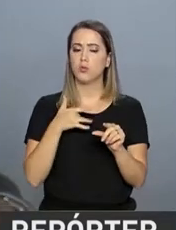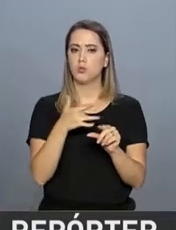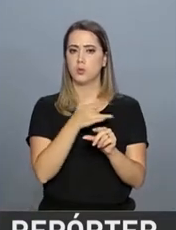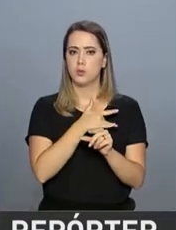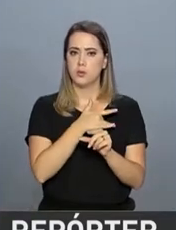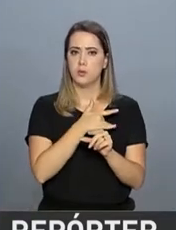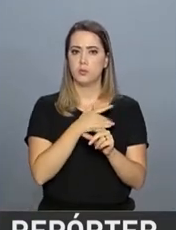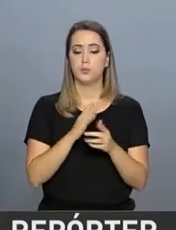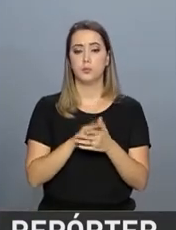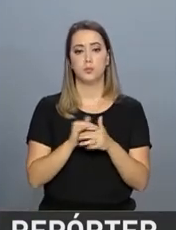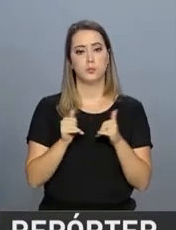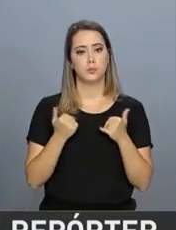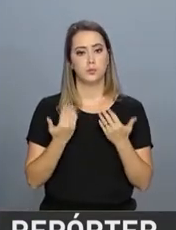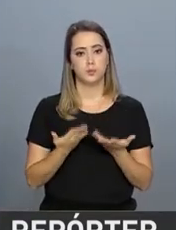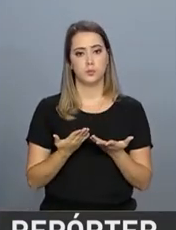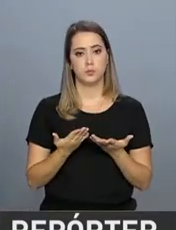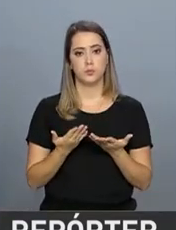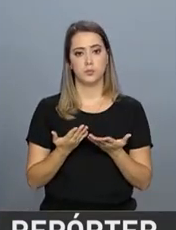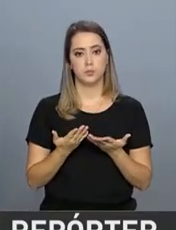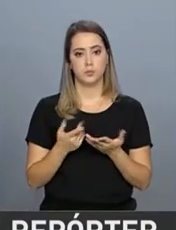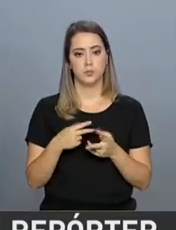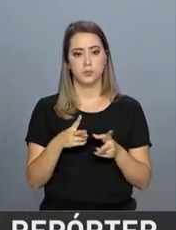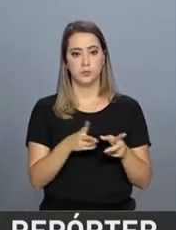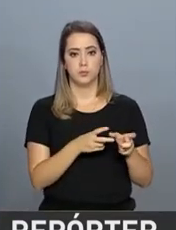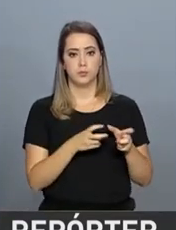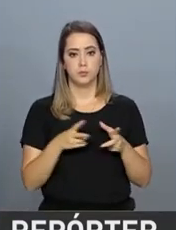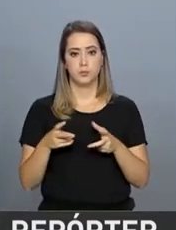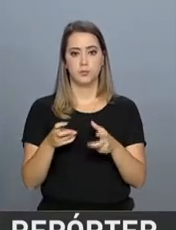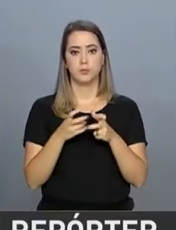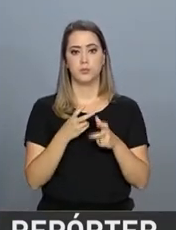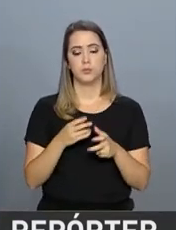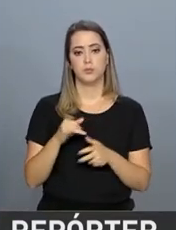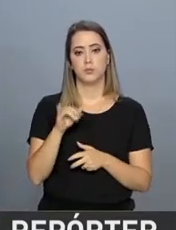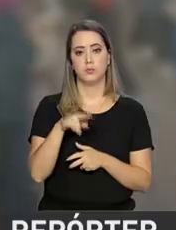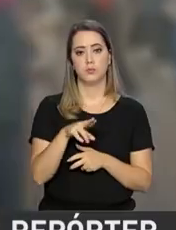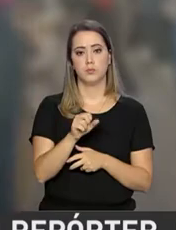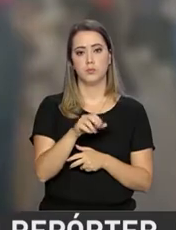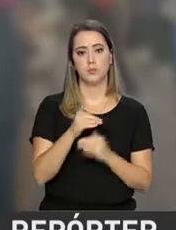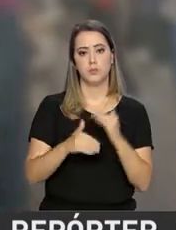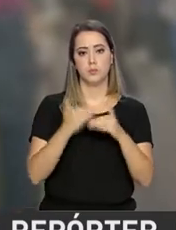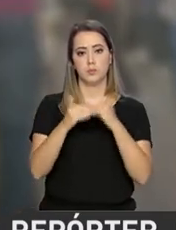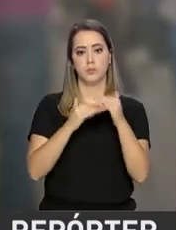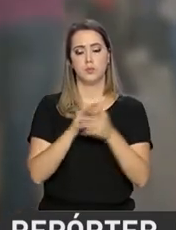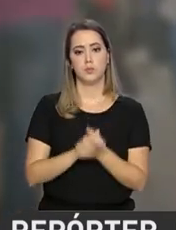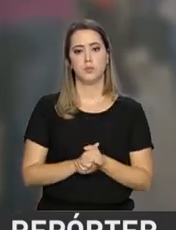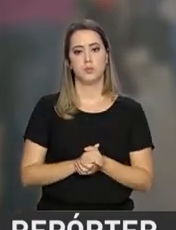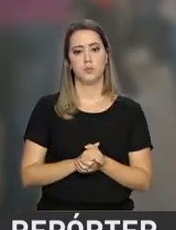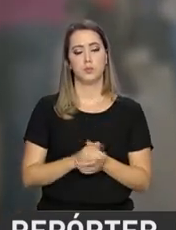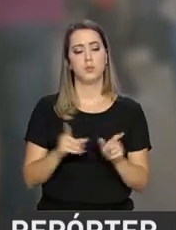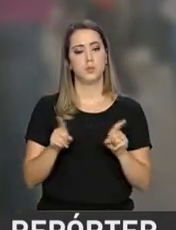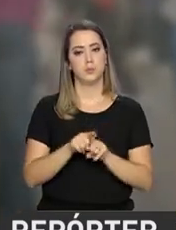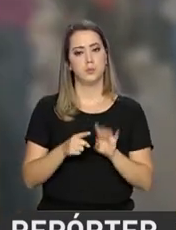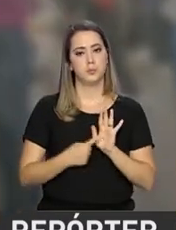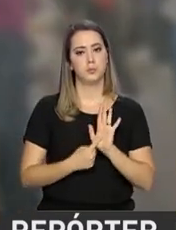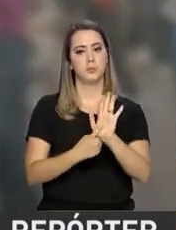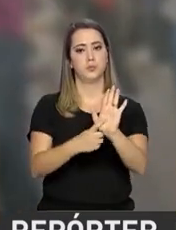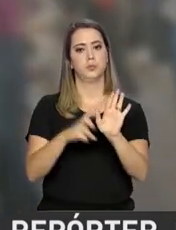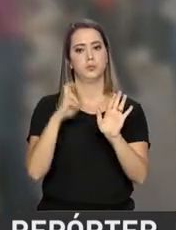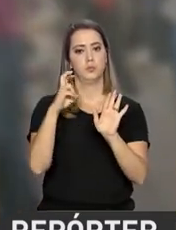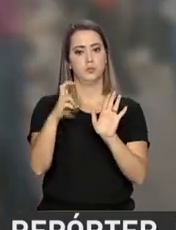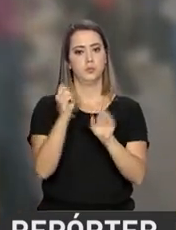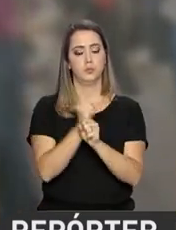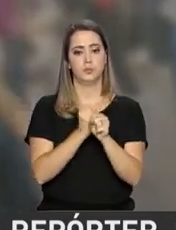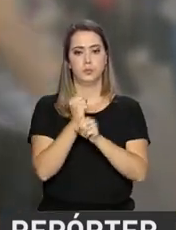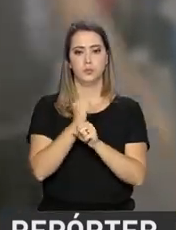despesa então se percebe que cada vez mais a previdência está subindo os dados também revelam que nos últimos cinco anos